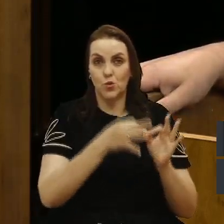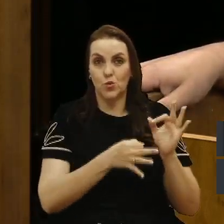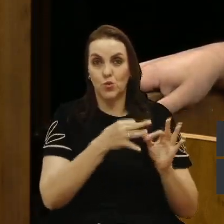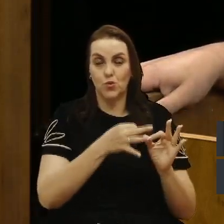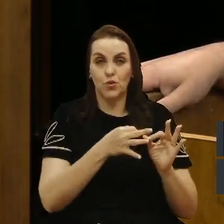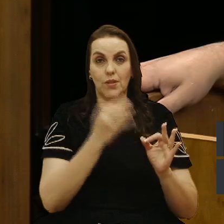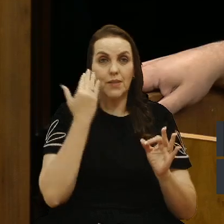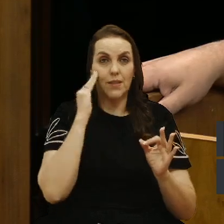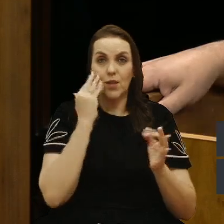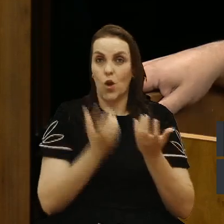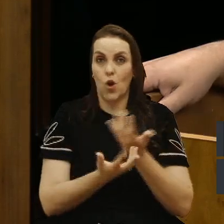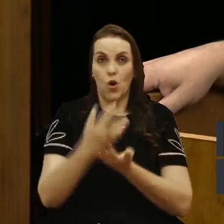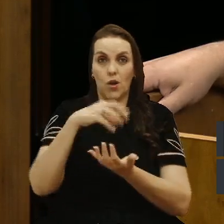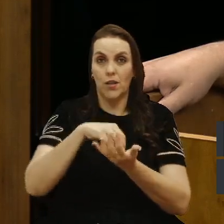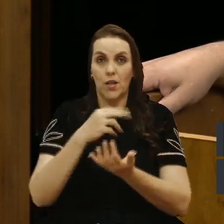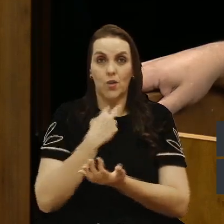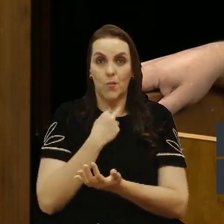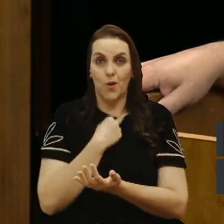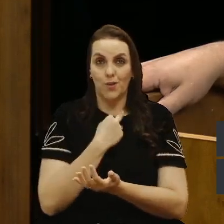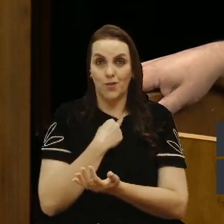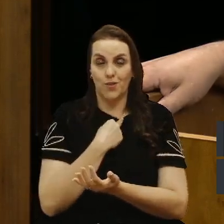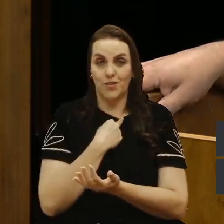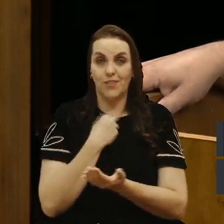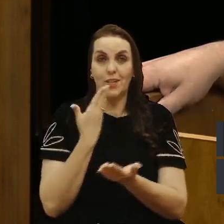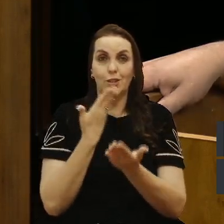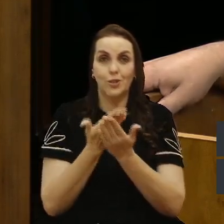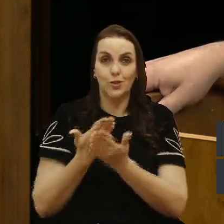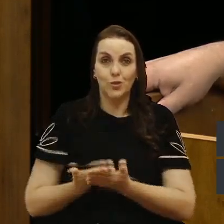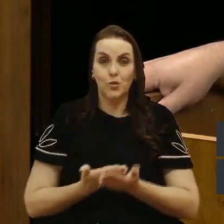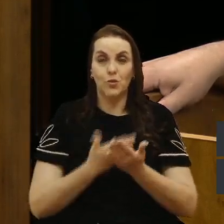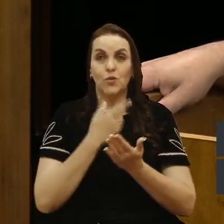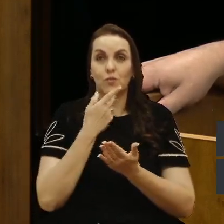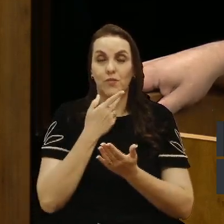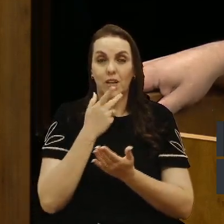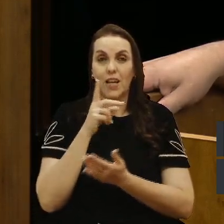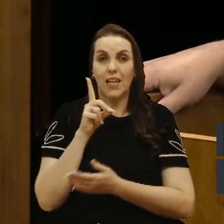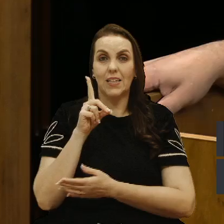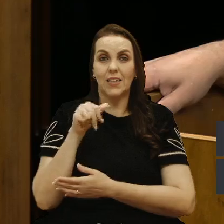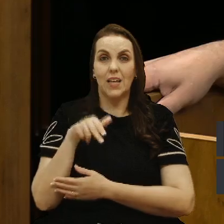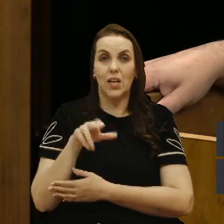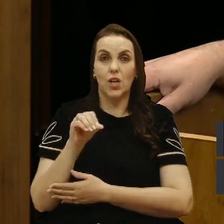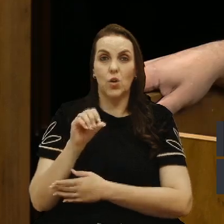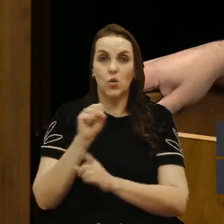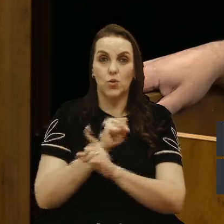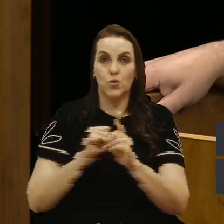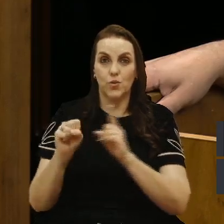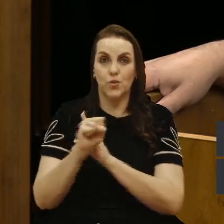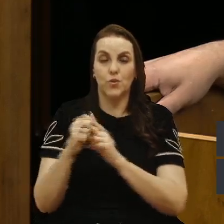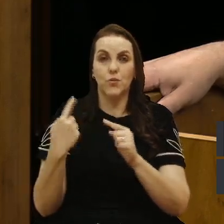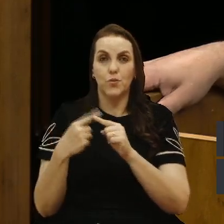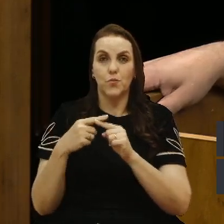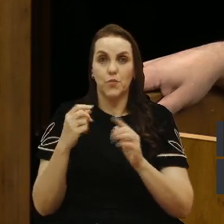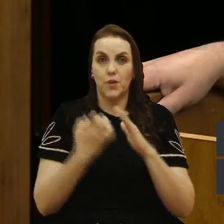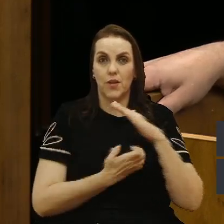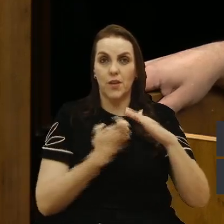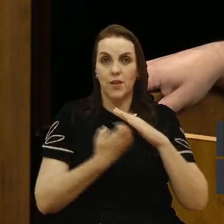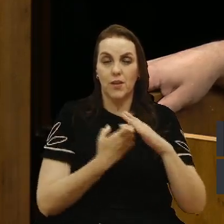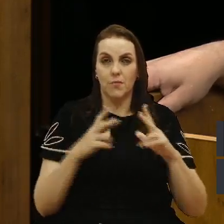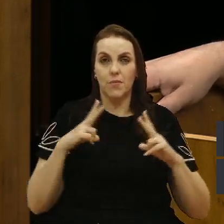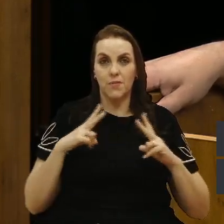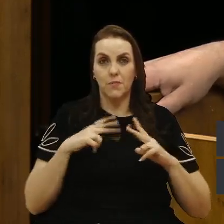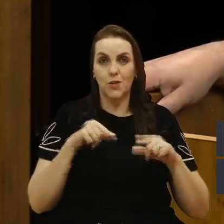E aí, há um estudo, inclusive, que fala do dump social. Por que as empresas da iniciativa privada, muitas